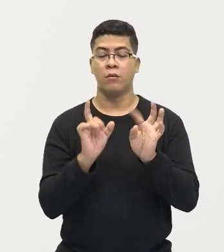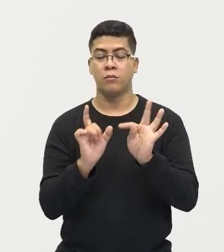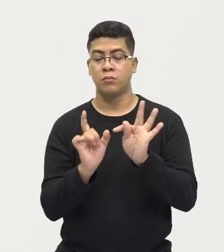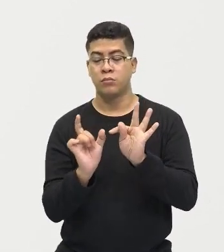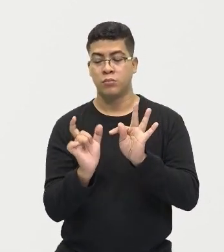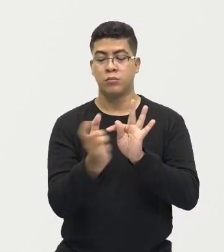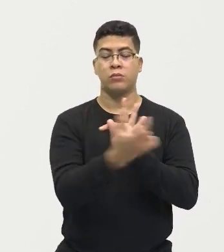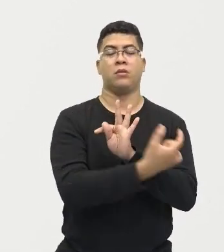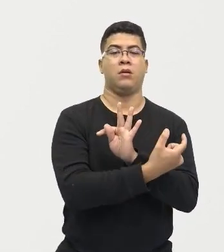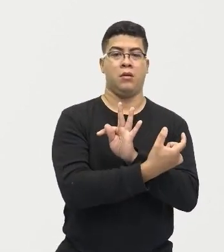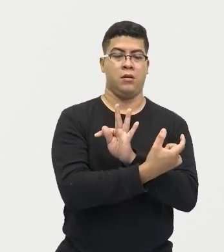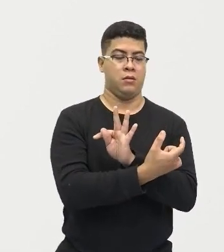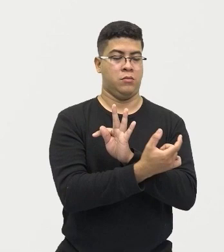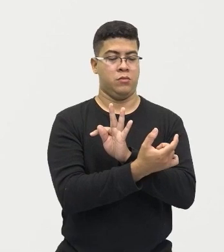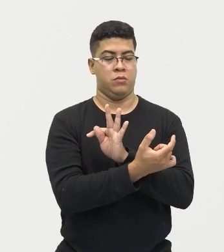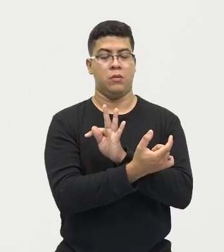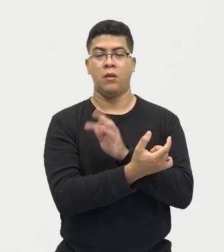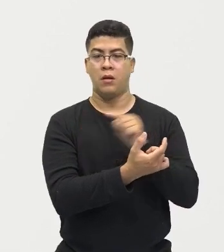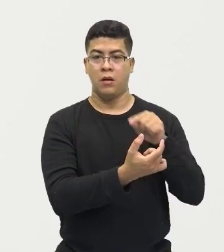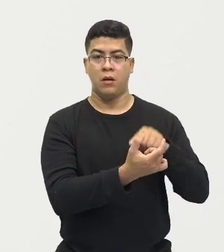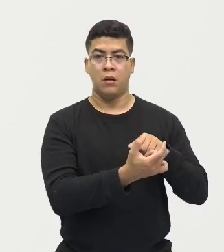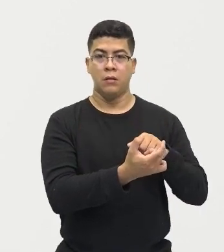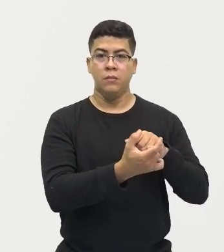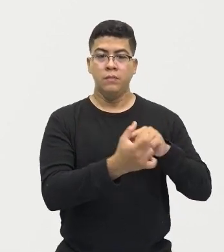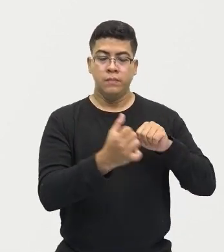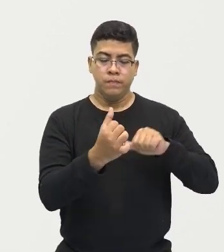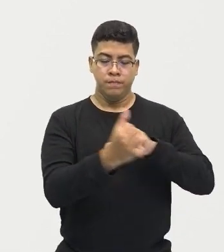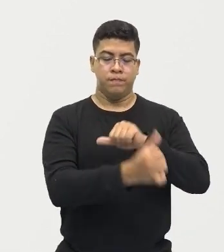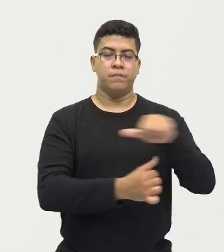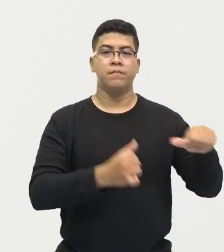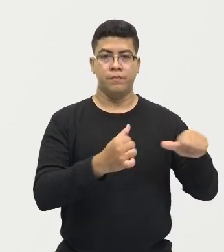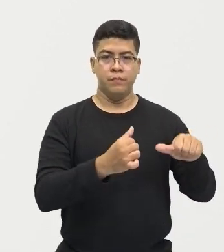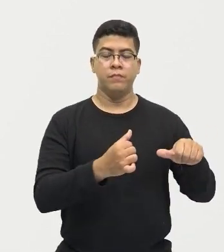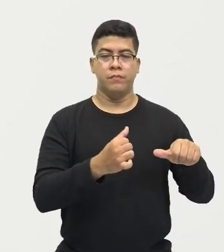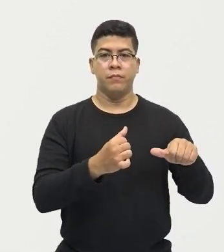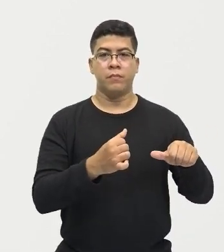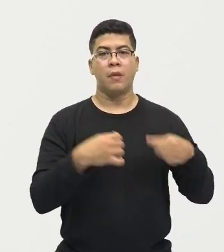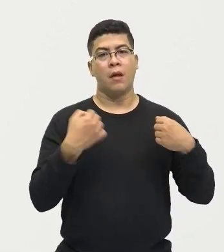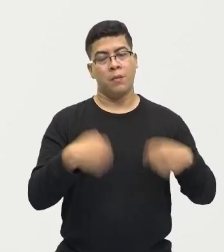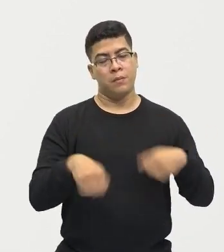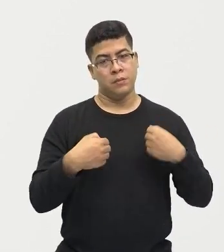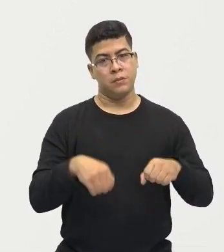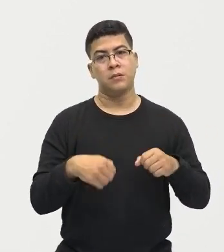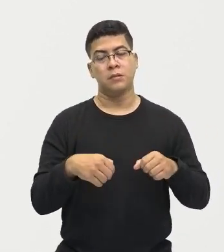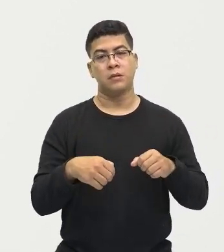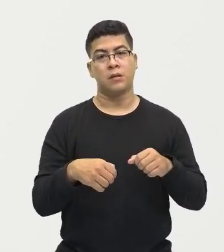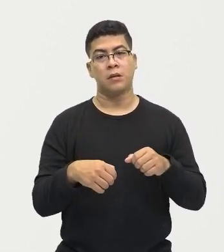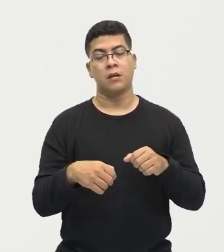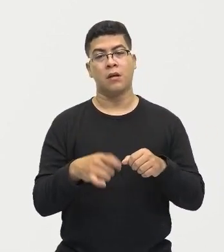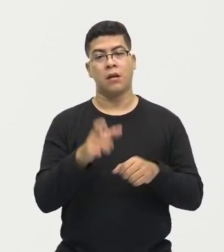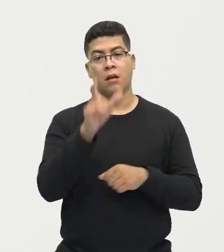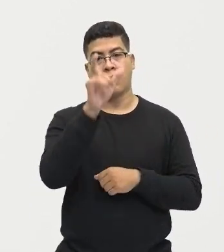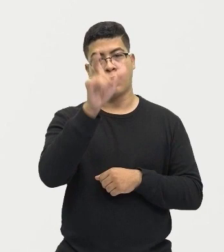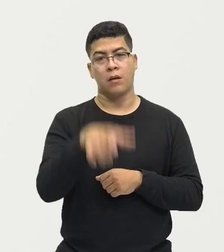indiretamente para o complemento. Tem que passar pela preposição. Então, tudo isso aqui